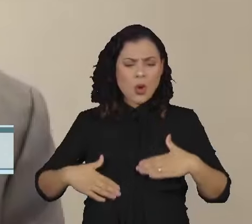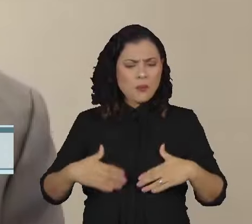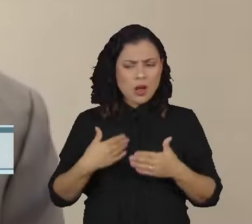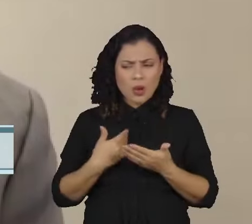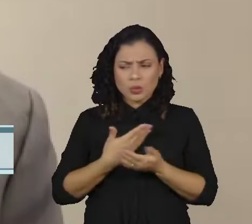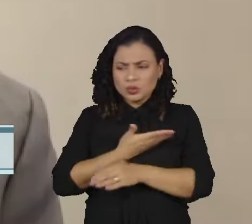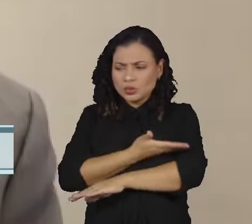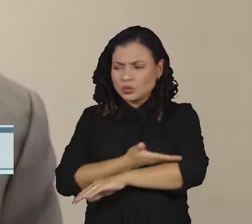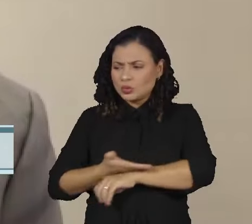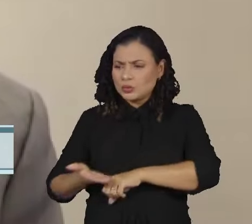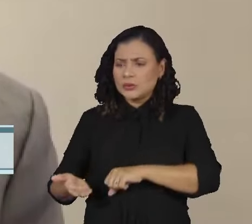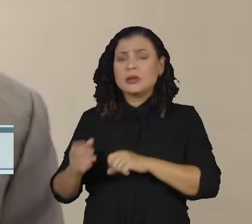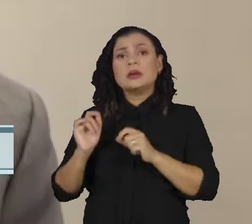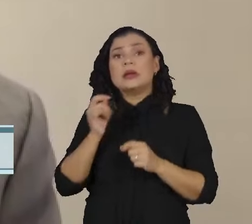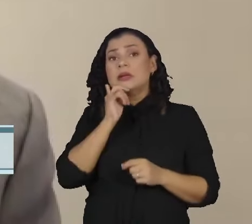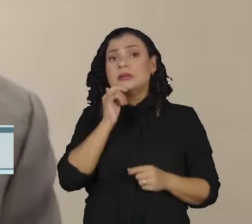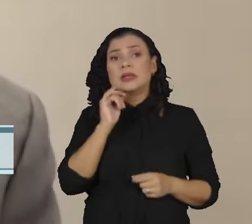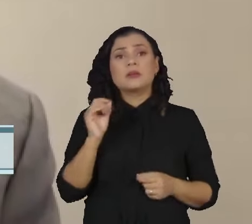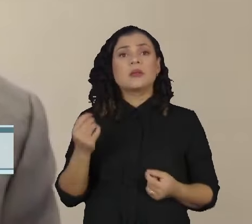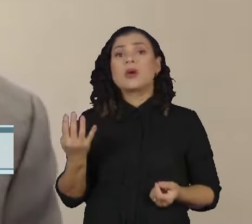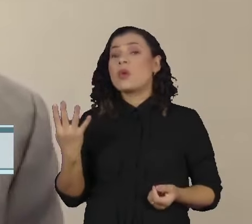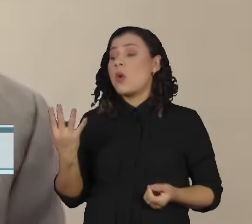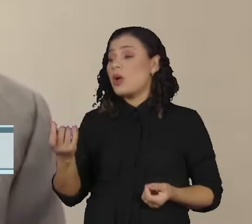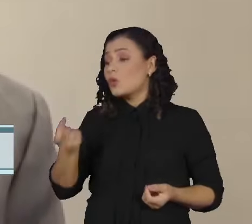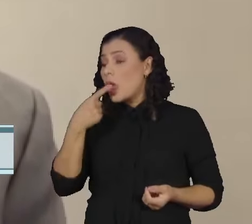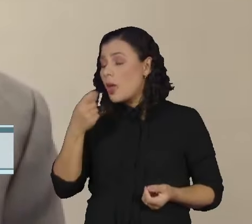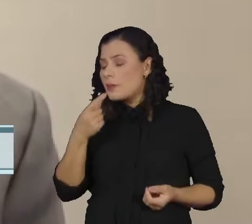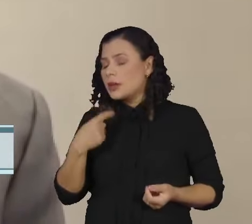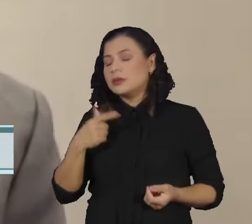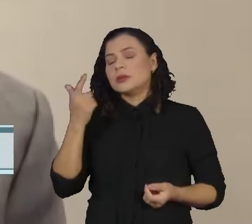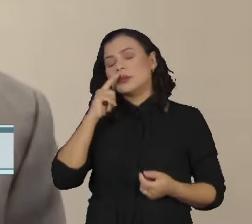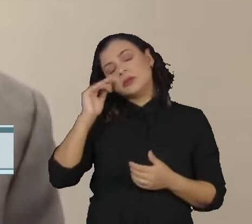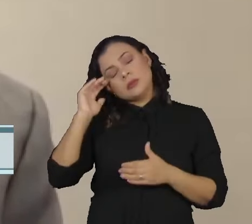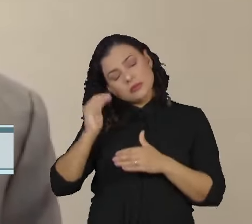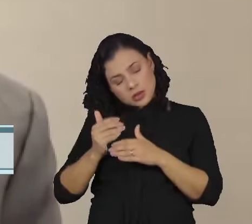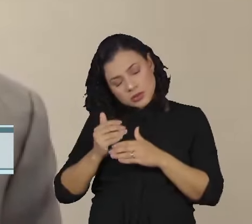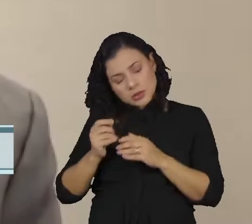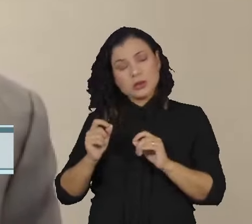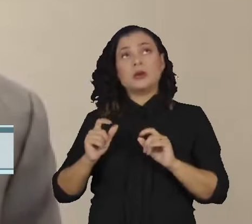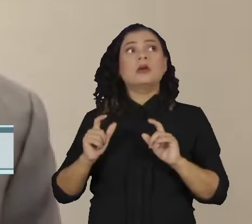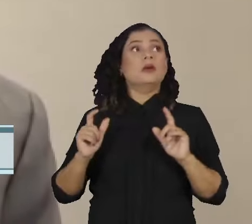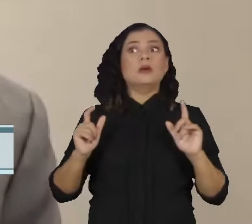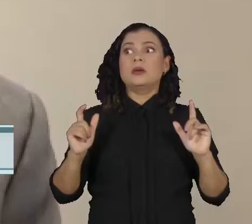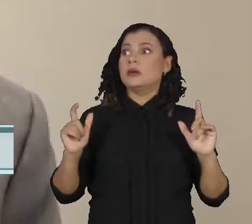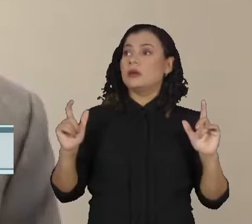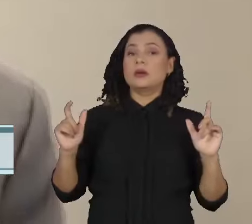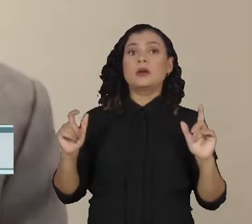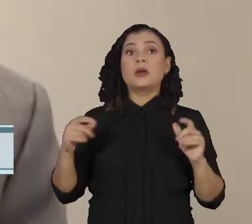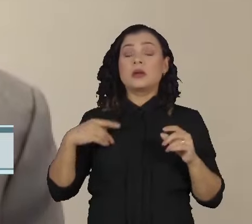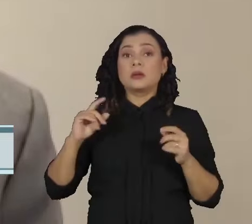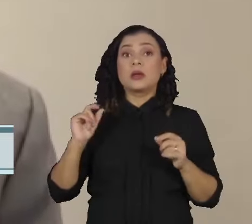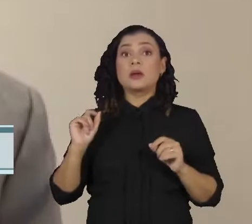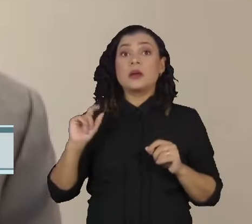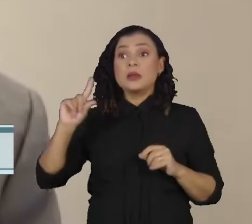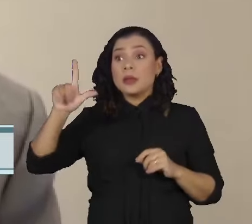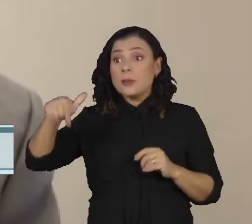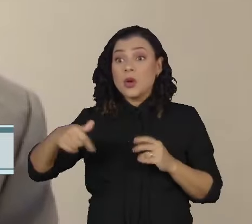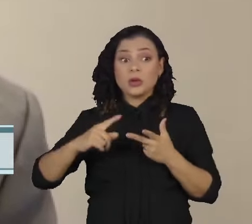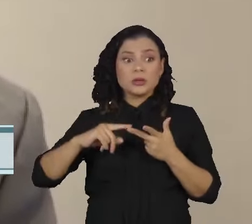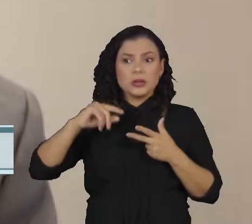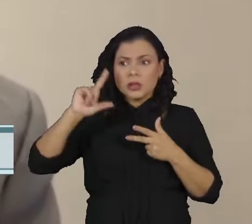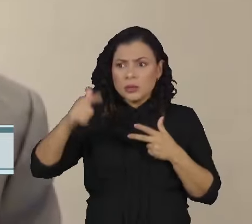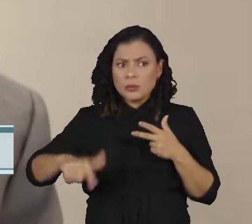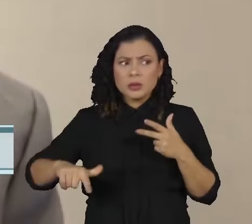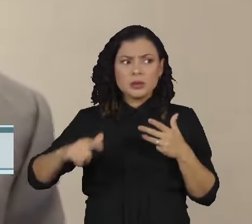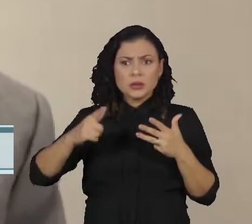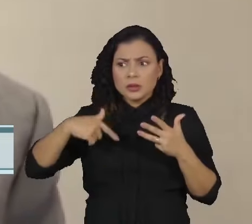começa a tomar 4 comprimidos de vez, aí acorda 90, 120 minutos depois, toma de